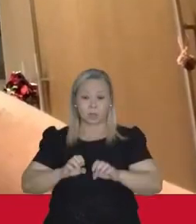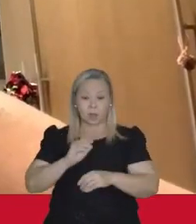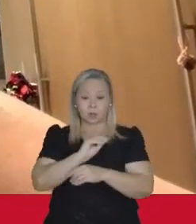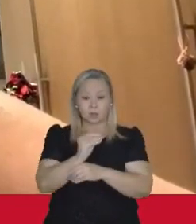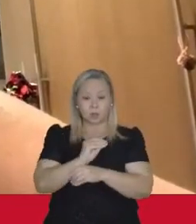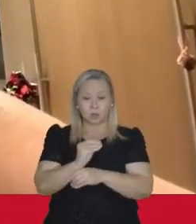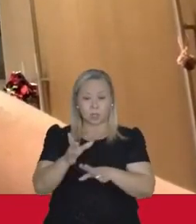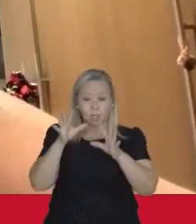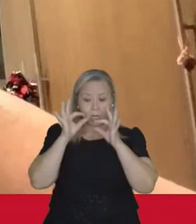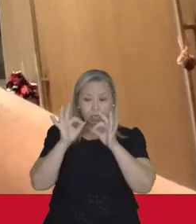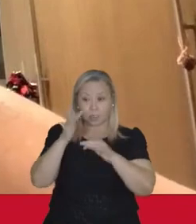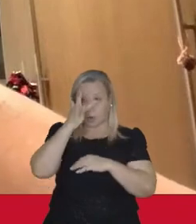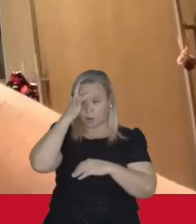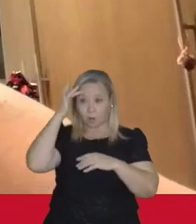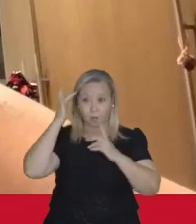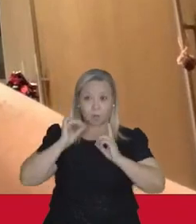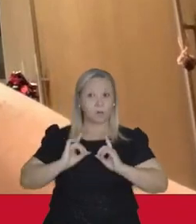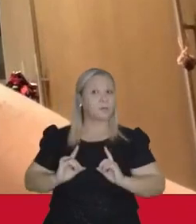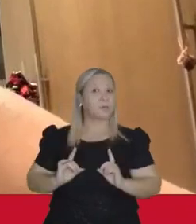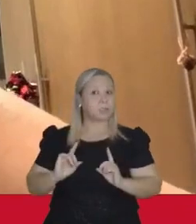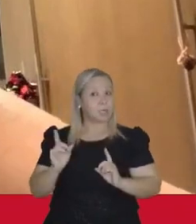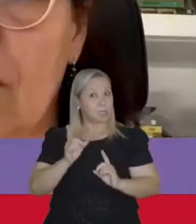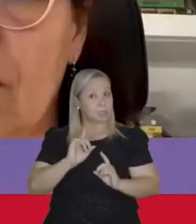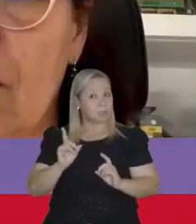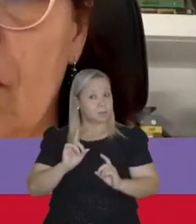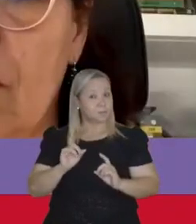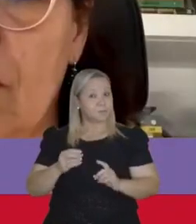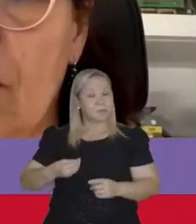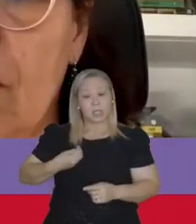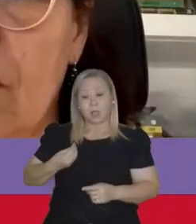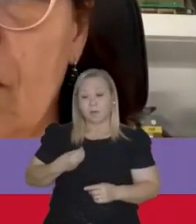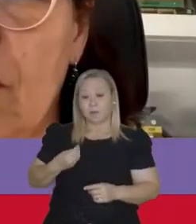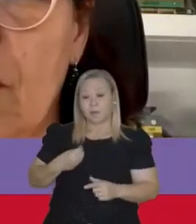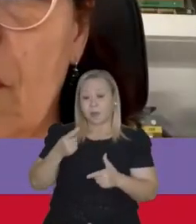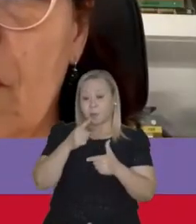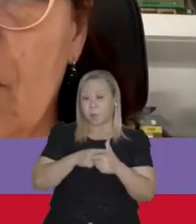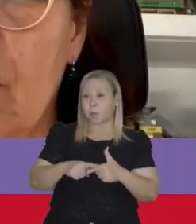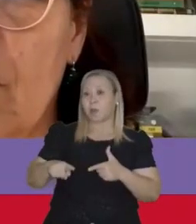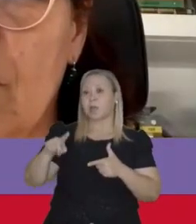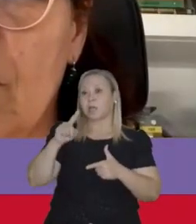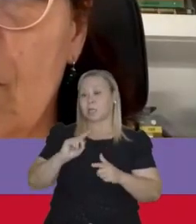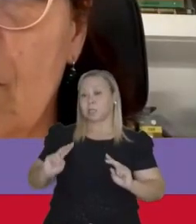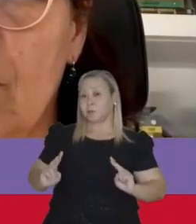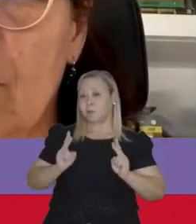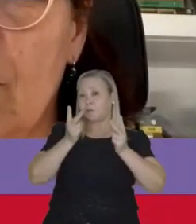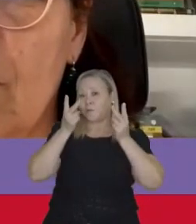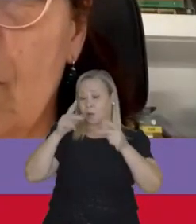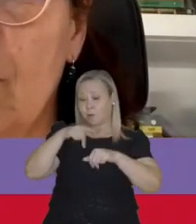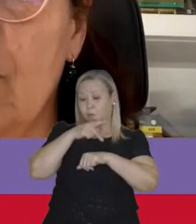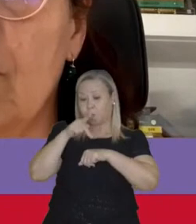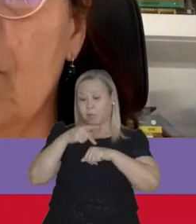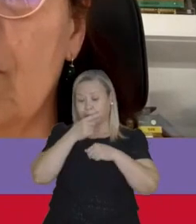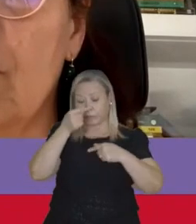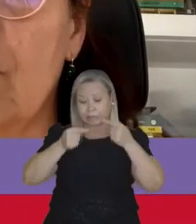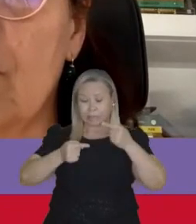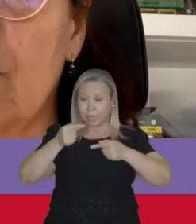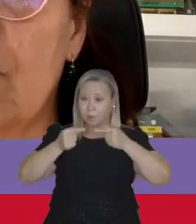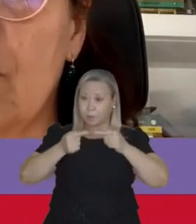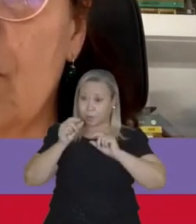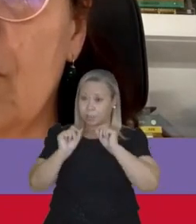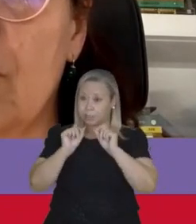atenção à pessoa com deficiência, e a gente vive uma crise de valores no país, né? São